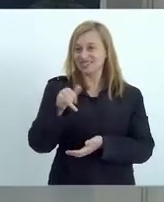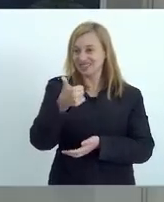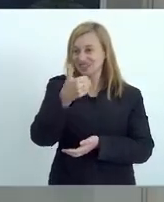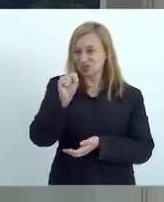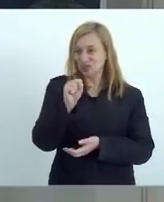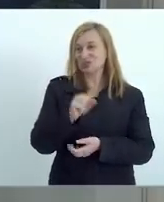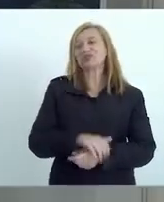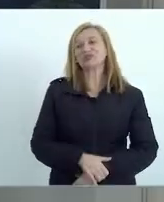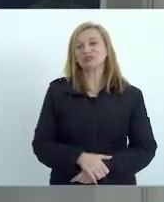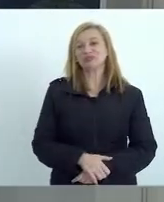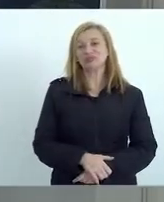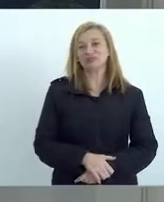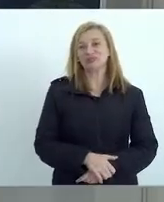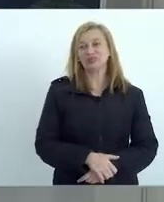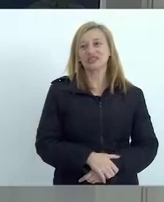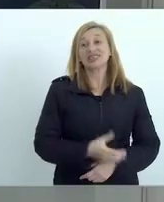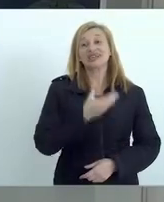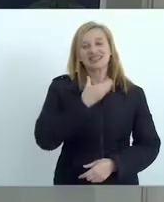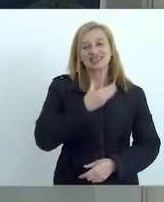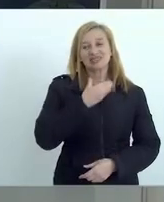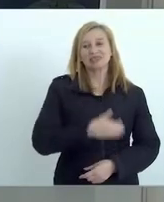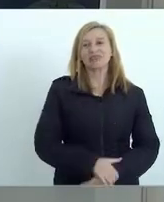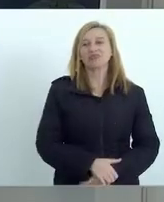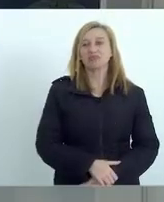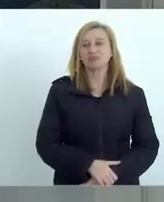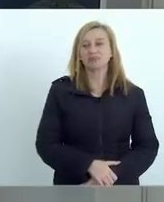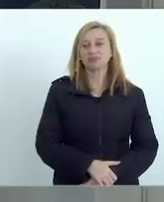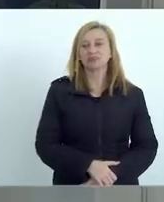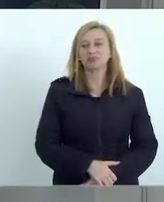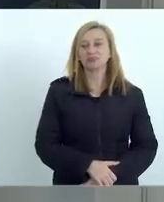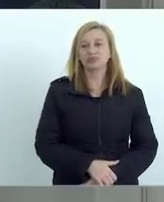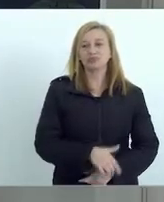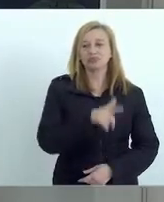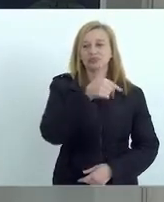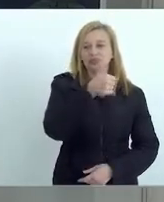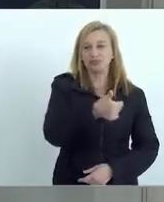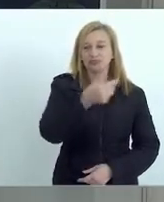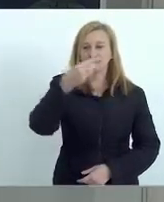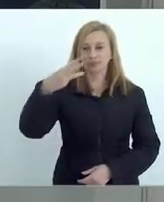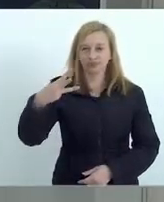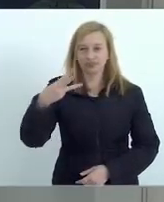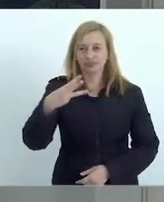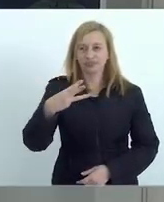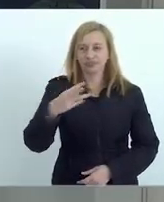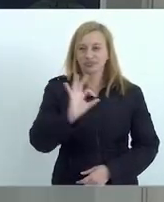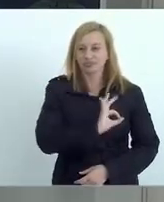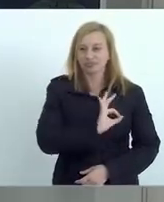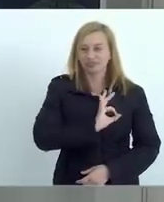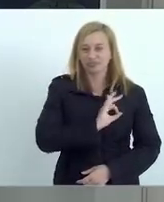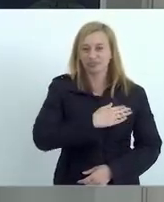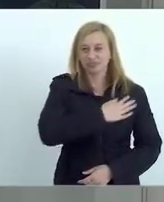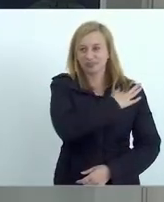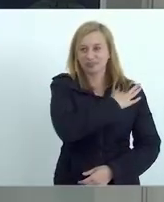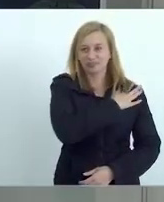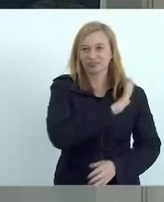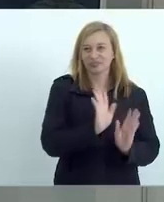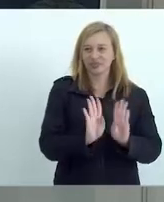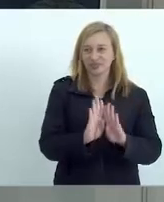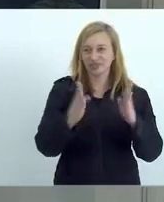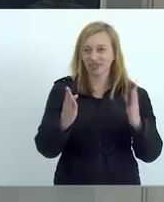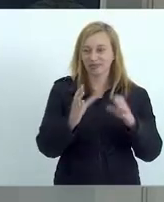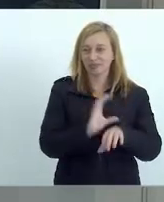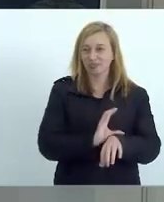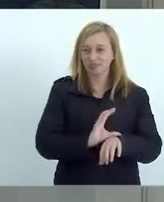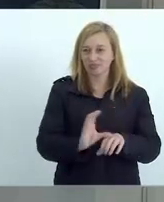18 dia Dezoito de dezembro fim de 2013 a polícia militar ela abre o